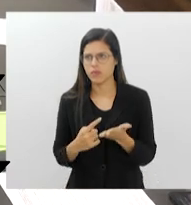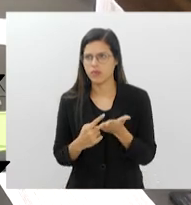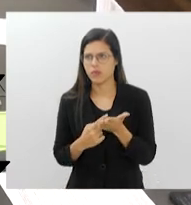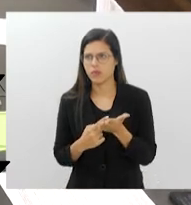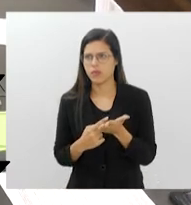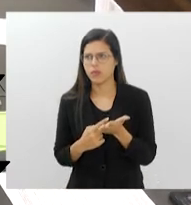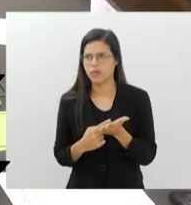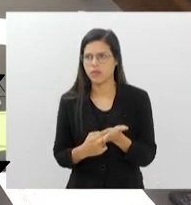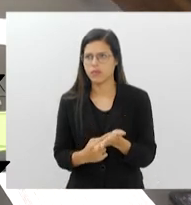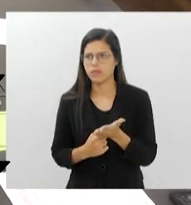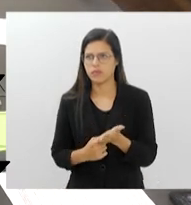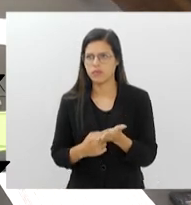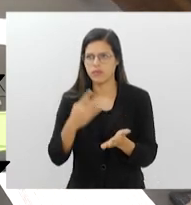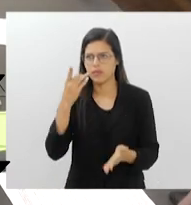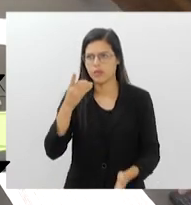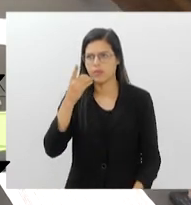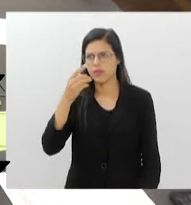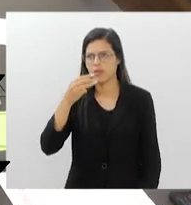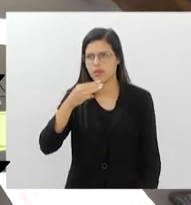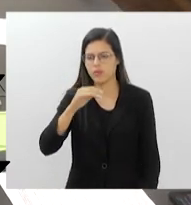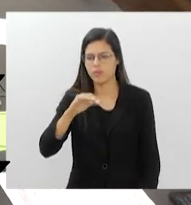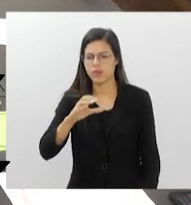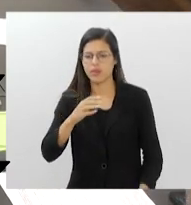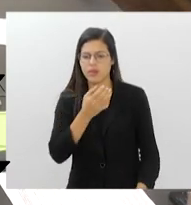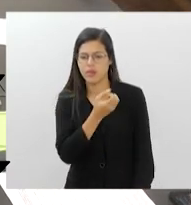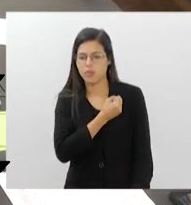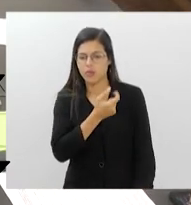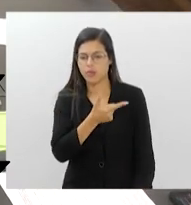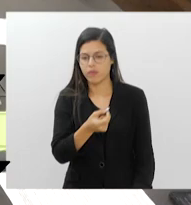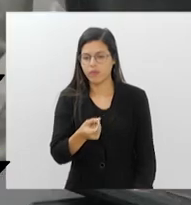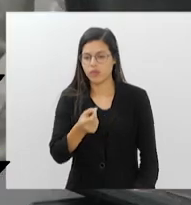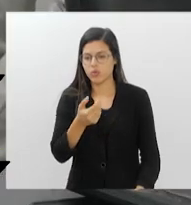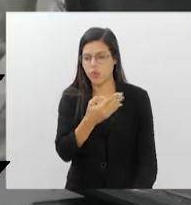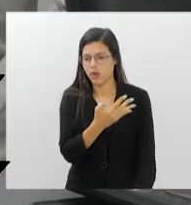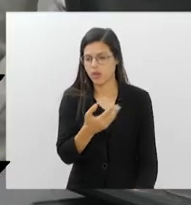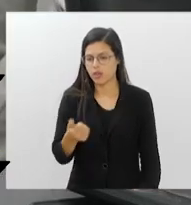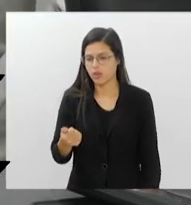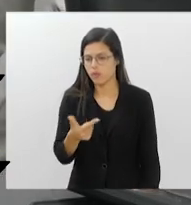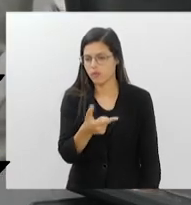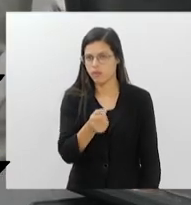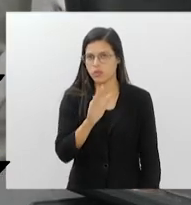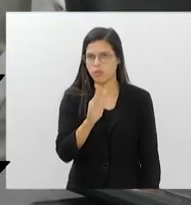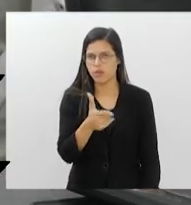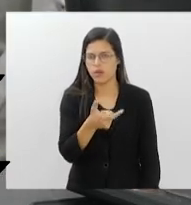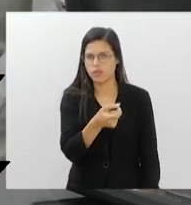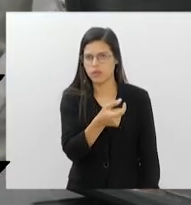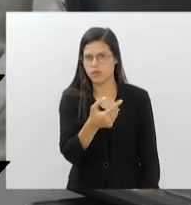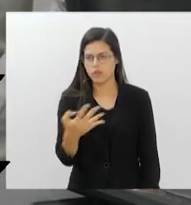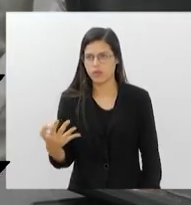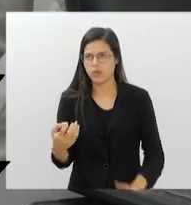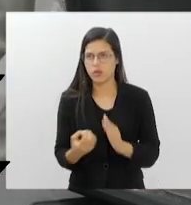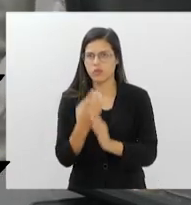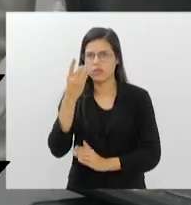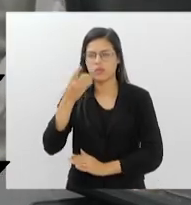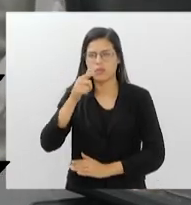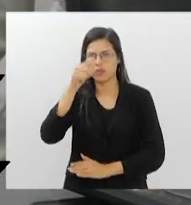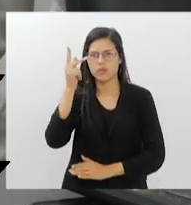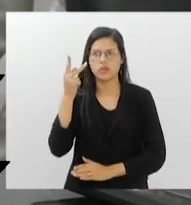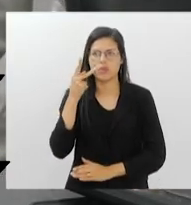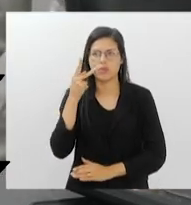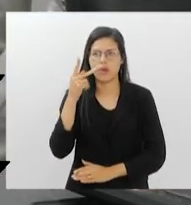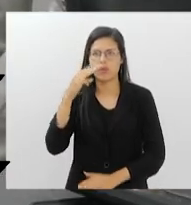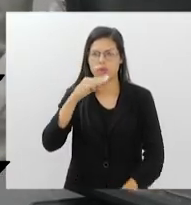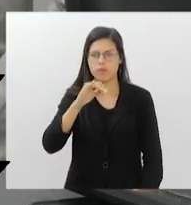Deputado 20 da paa projeto de lei 4120 de24 de autoria dos deputados Luiz Paulo e Carlos